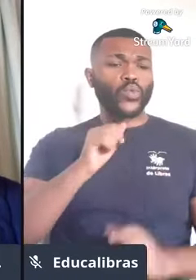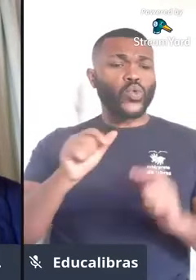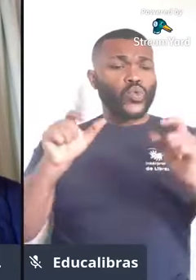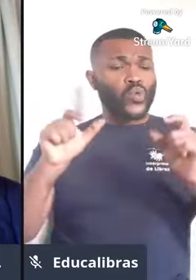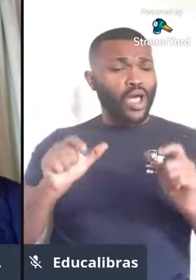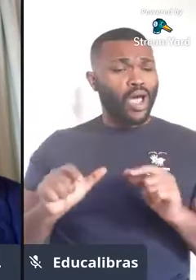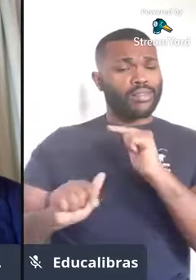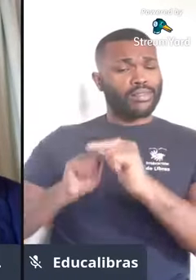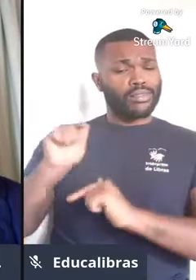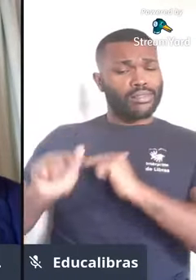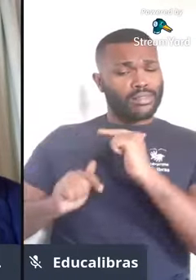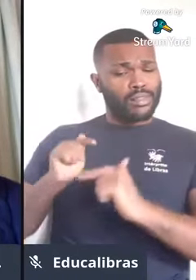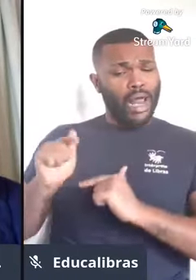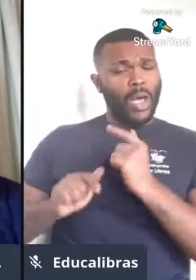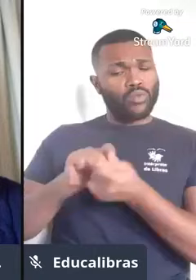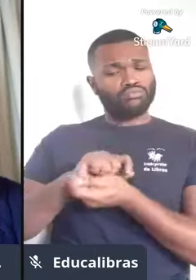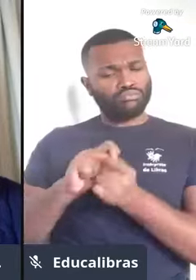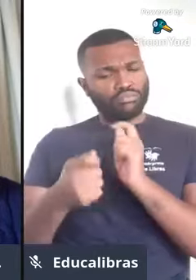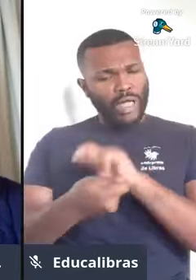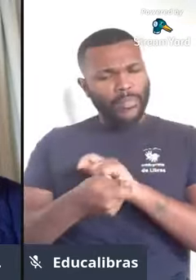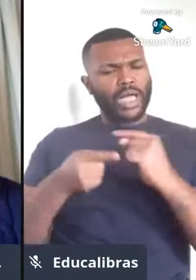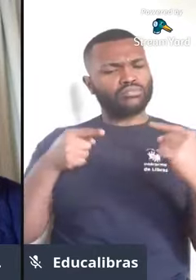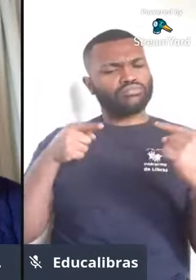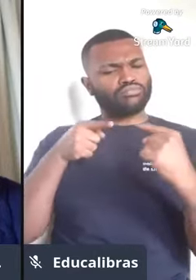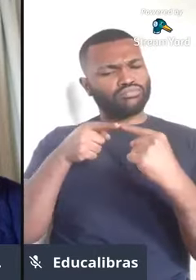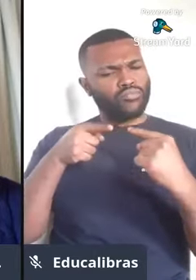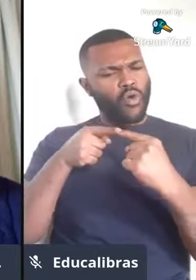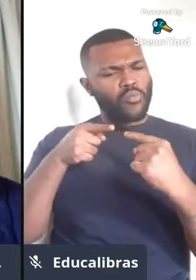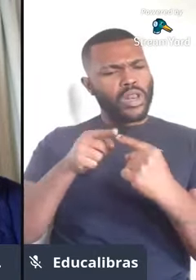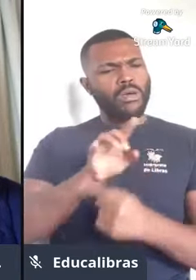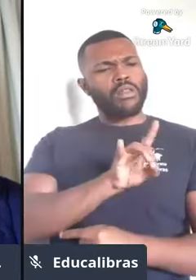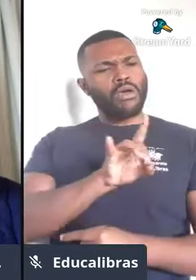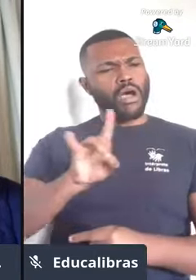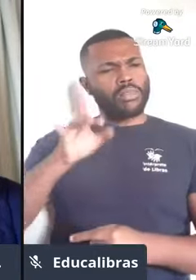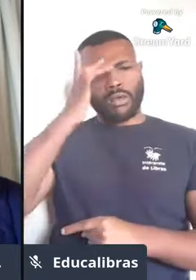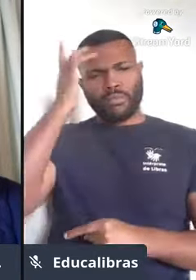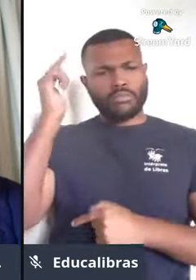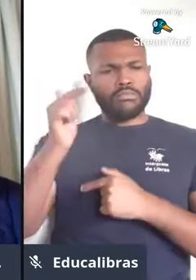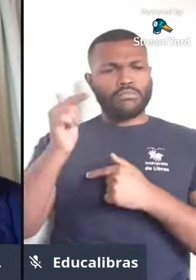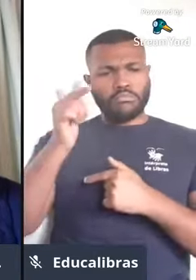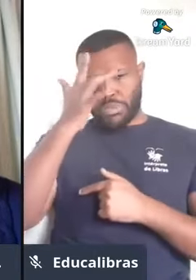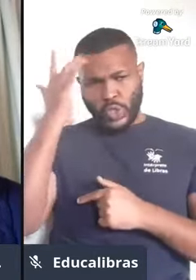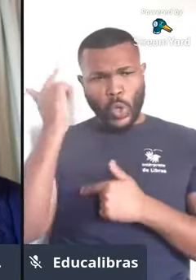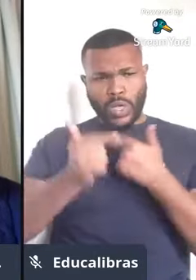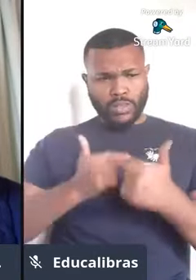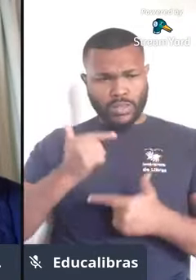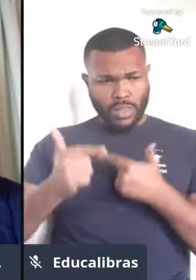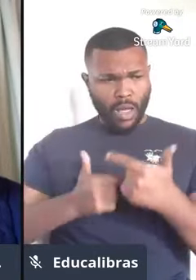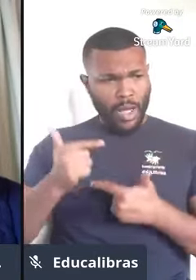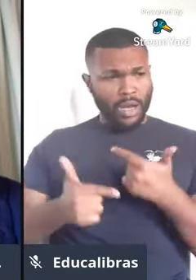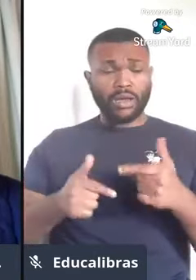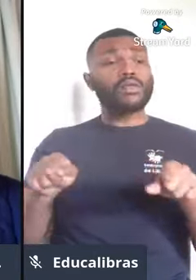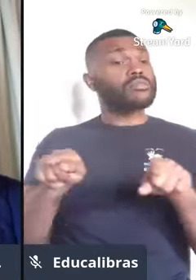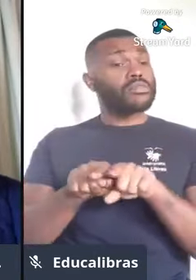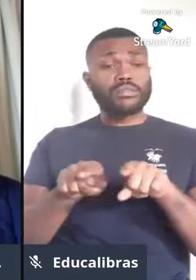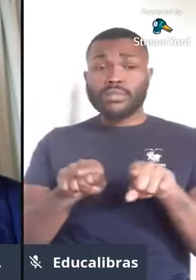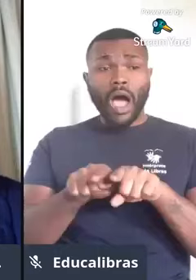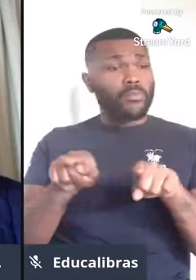ser adaptado às características de cada trabalhador e não o contrário, vale para todo e qualquer